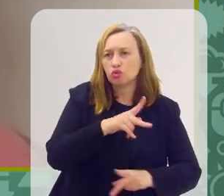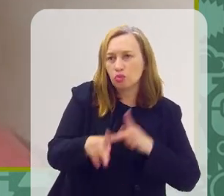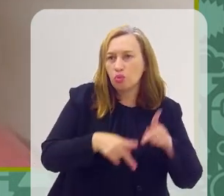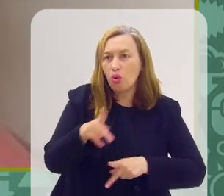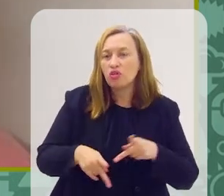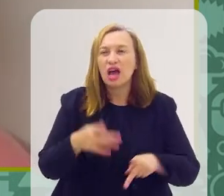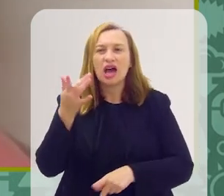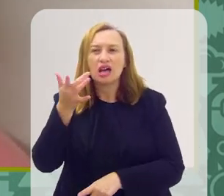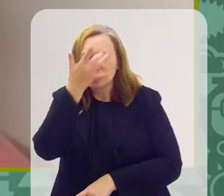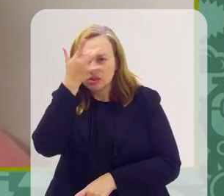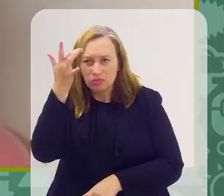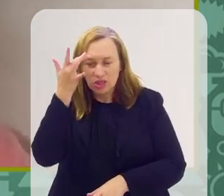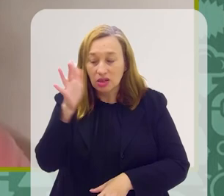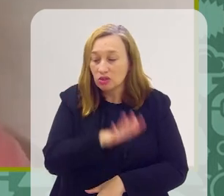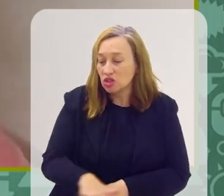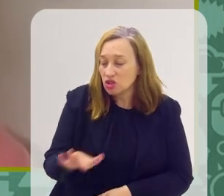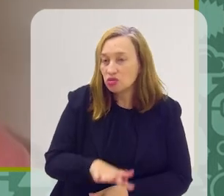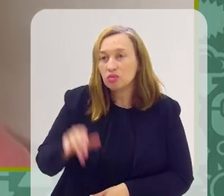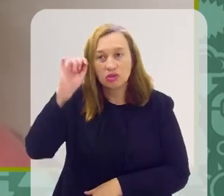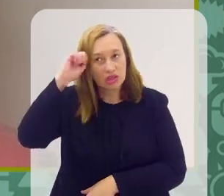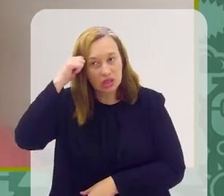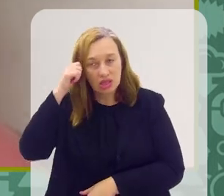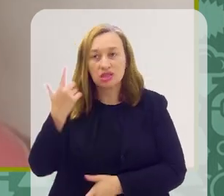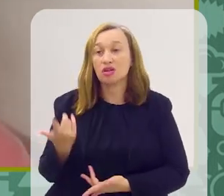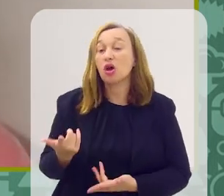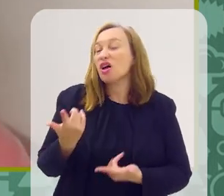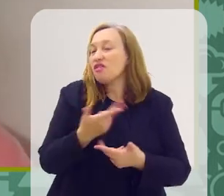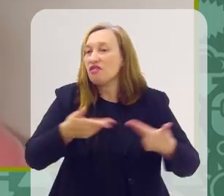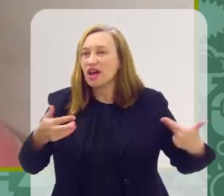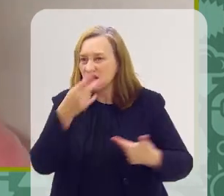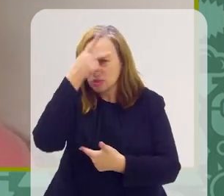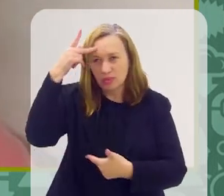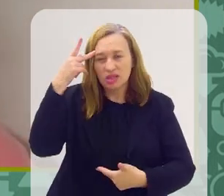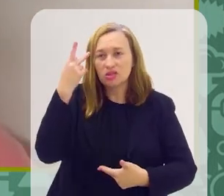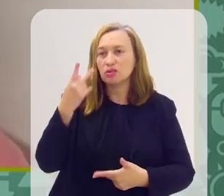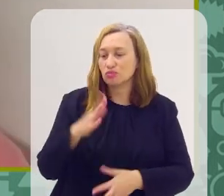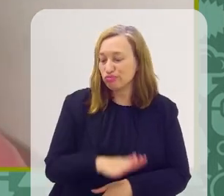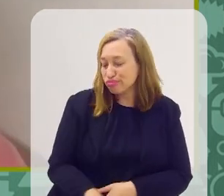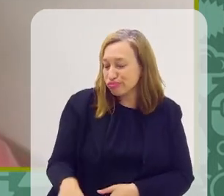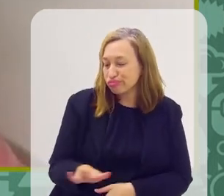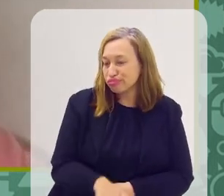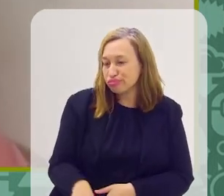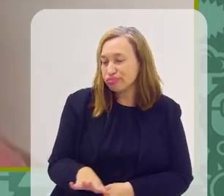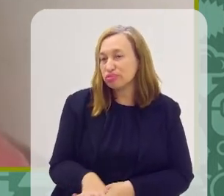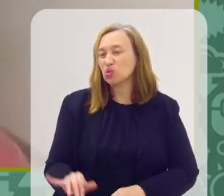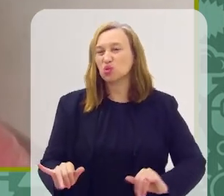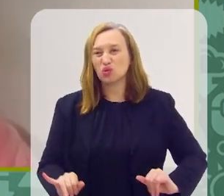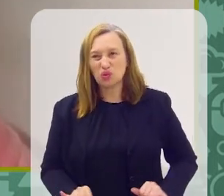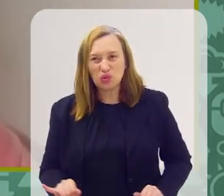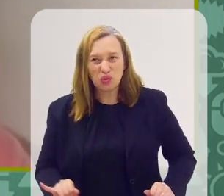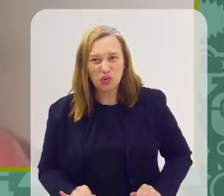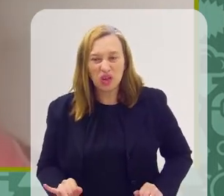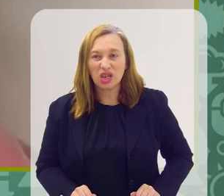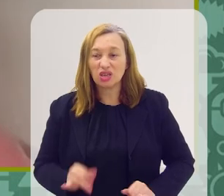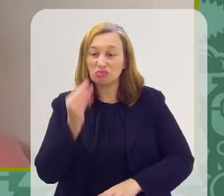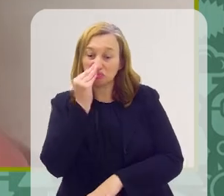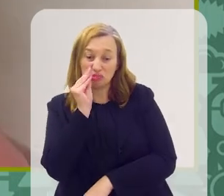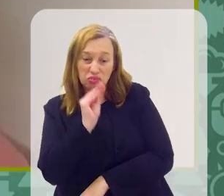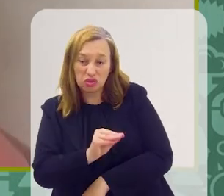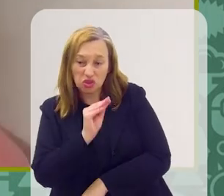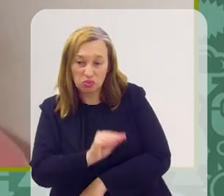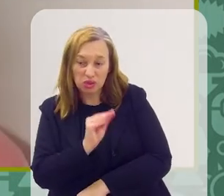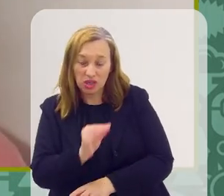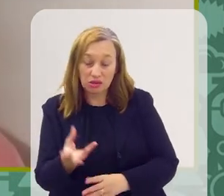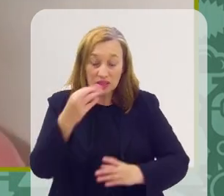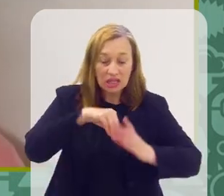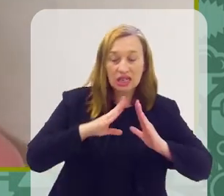saúde mental da população, a saúde mental das pessoas negras, que muitas pessoas durante a sua infância passaram por